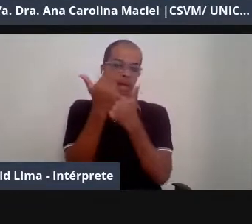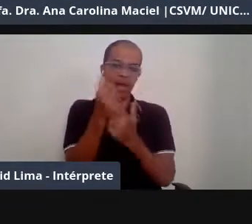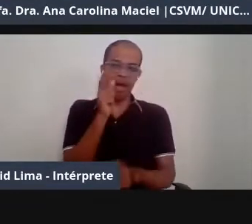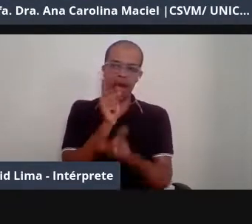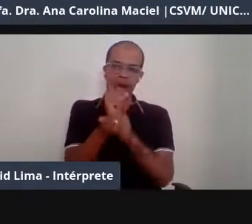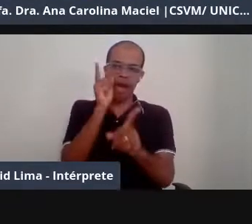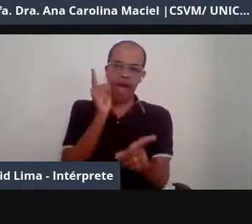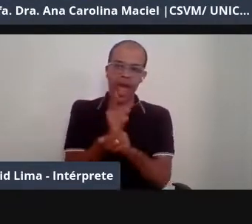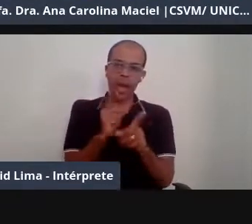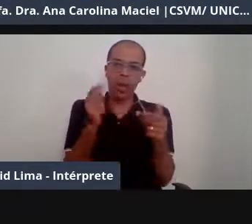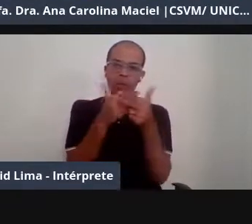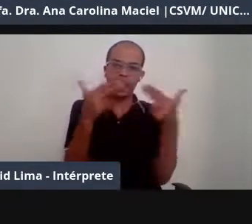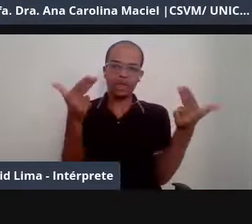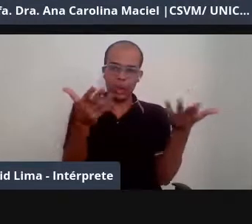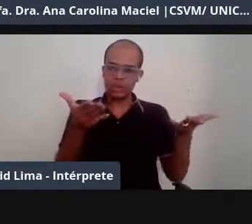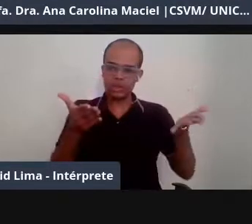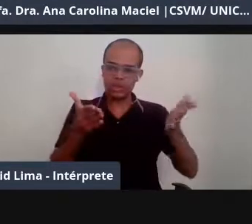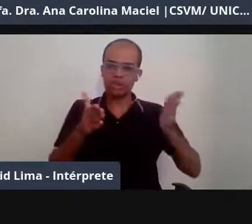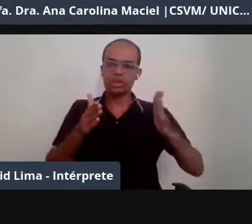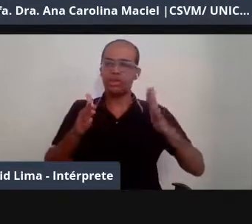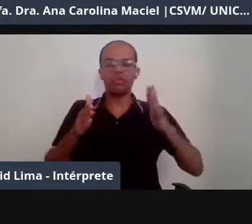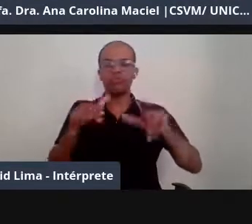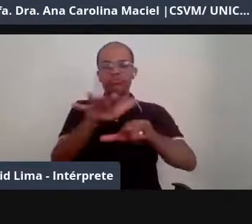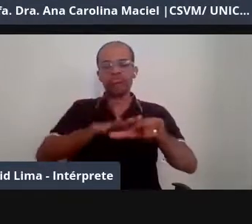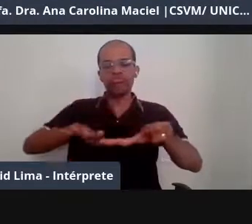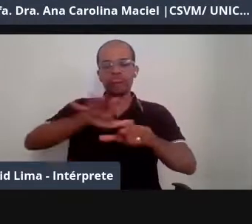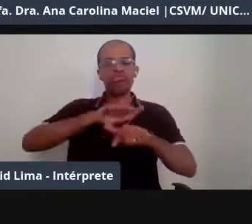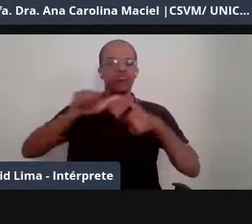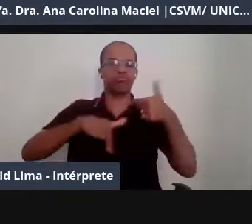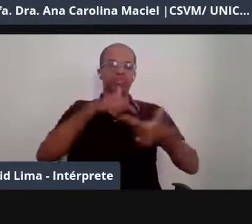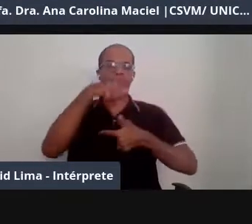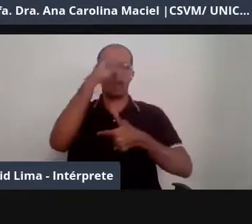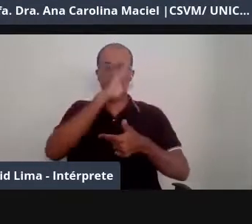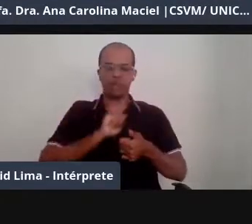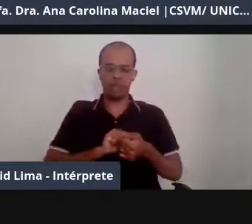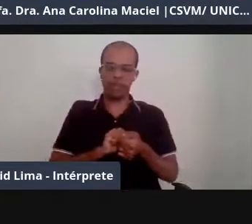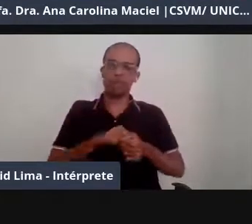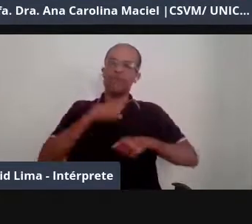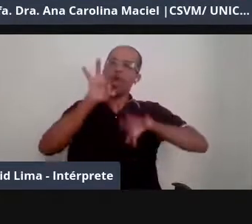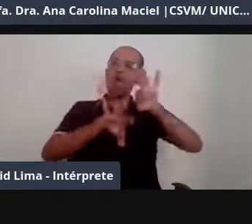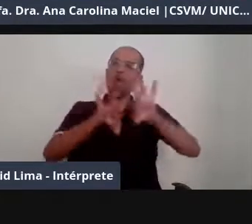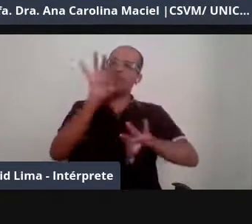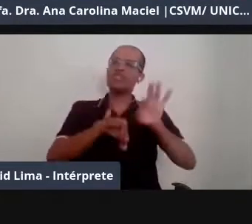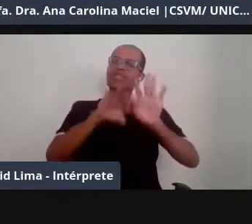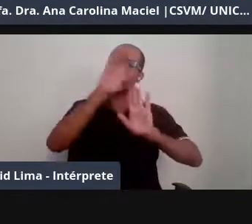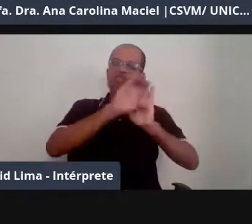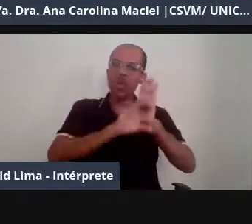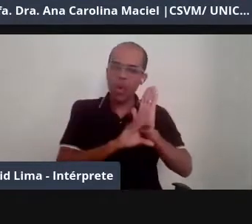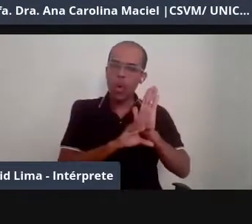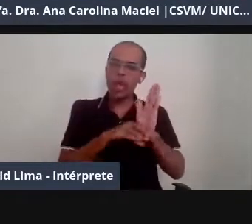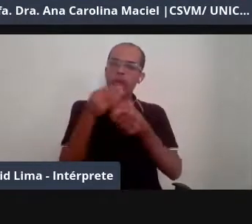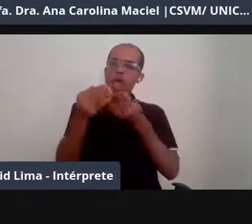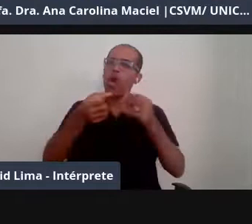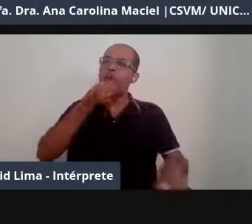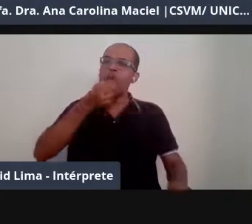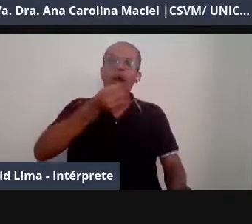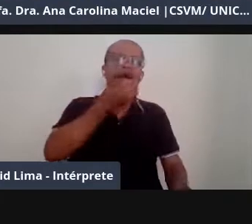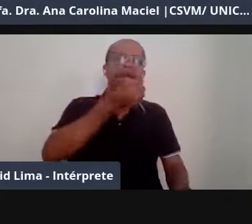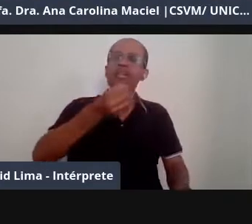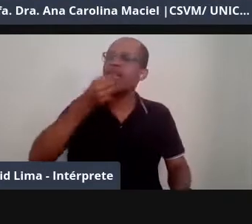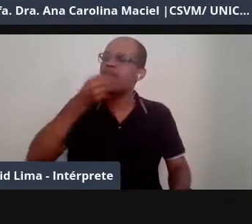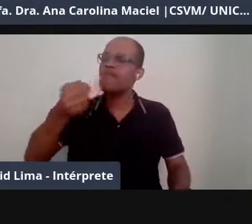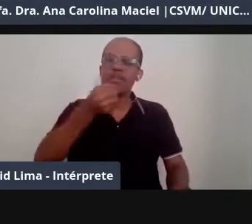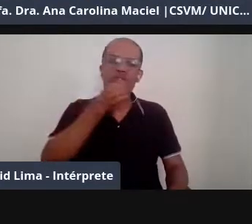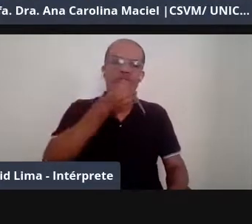as particularidades do mercado de trabalho brasileiro, né, desde oficinas de currículo, como funcionam as entrevistas, como é o ambiente